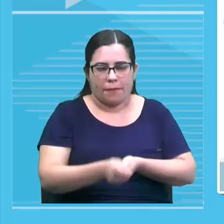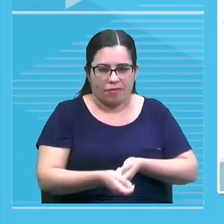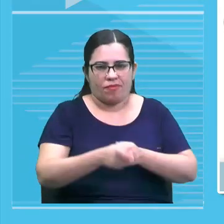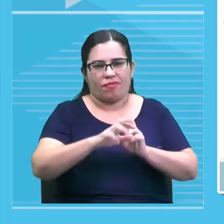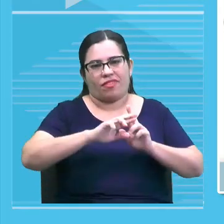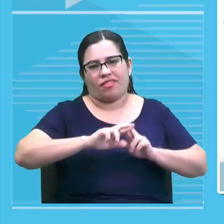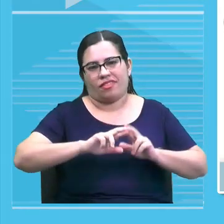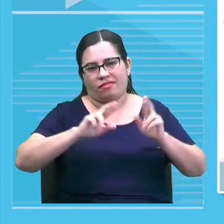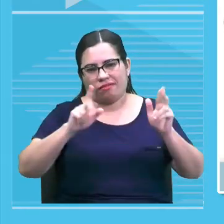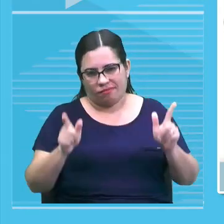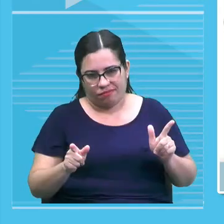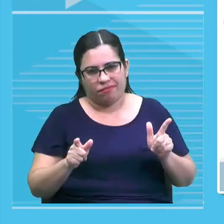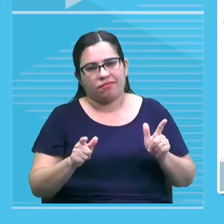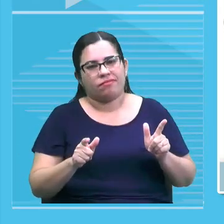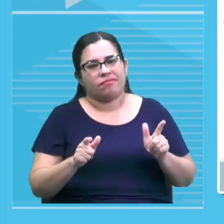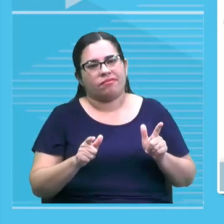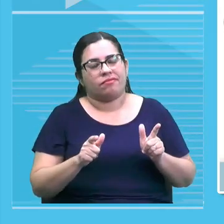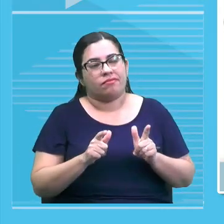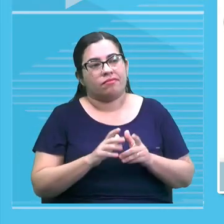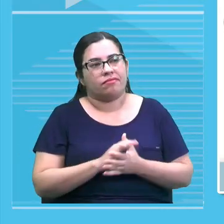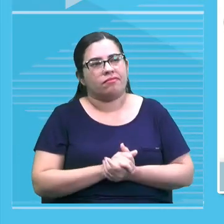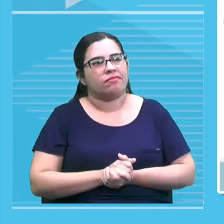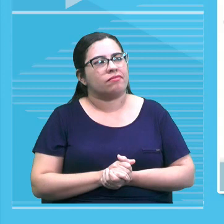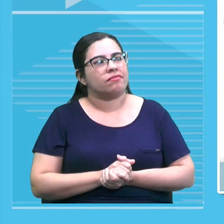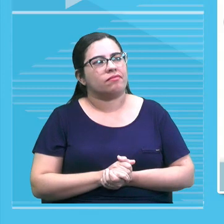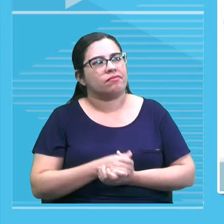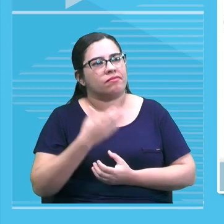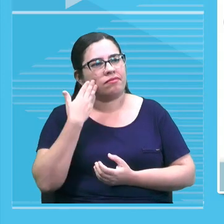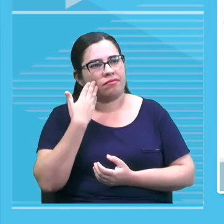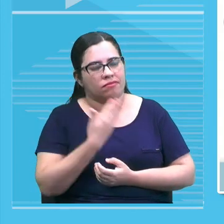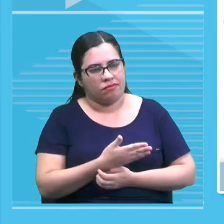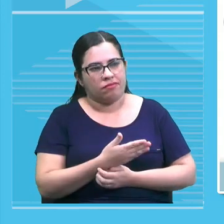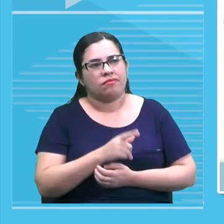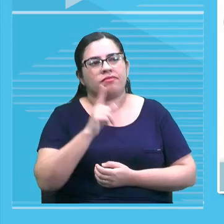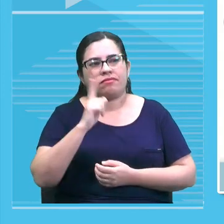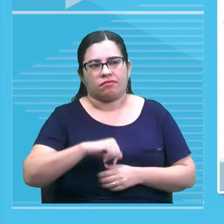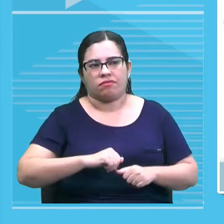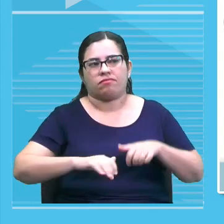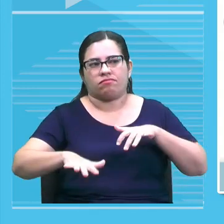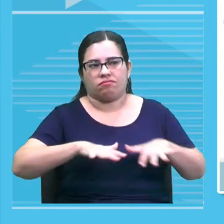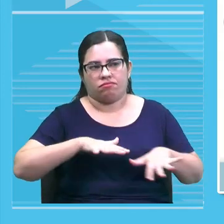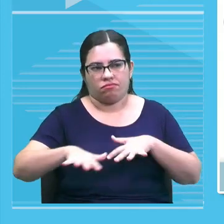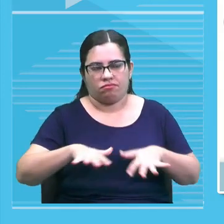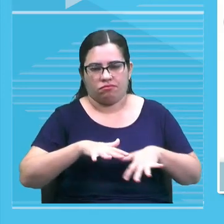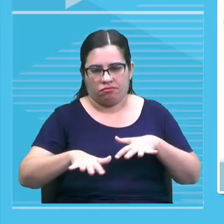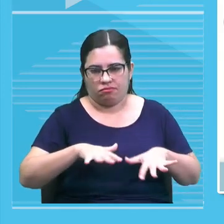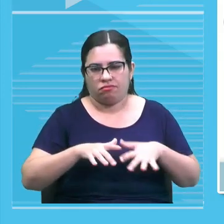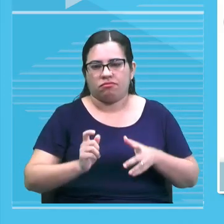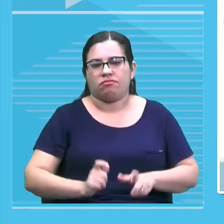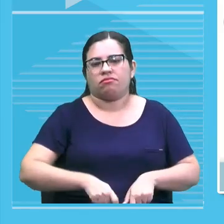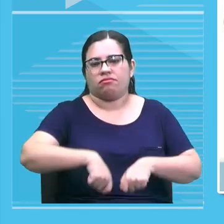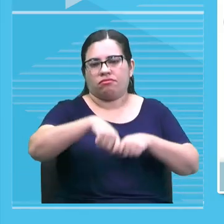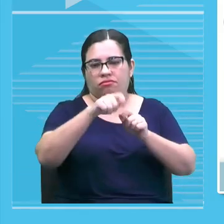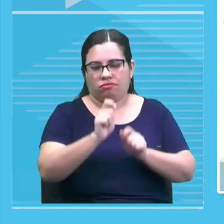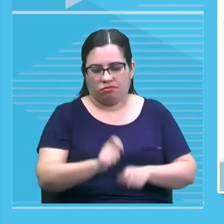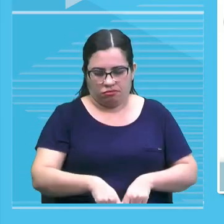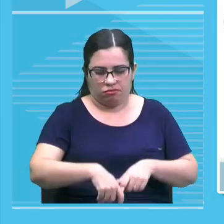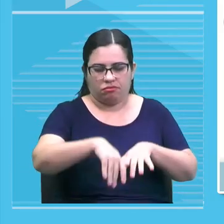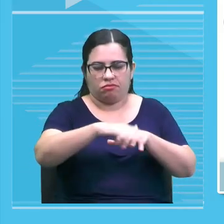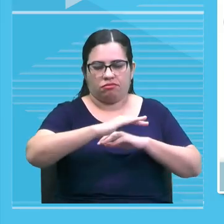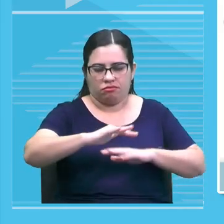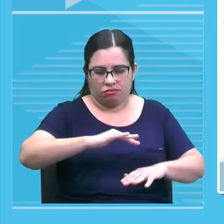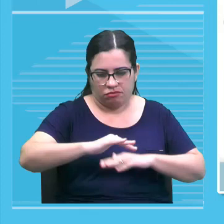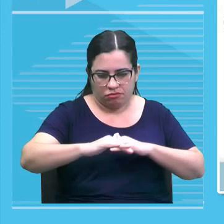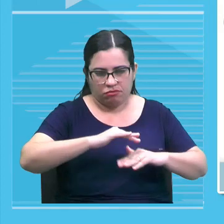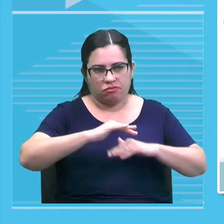e descer no movimento de vibração Enquanto essa